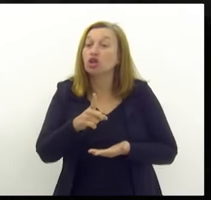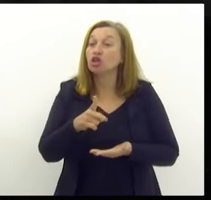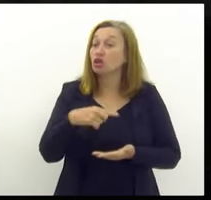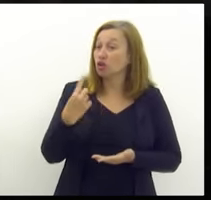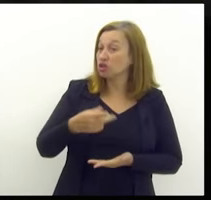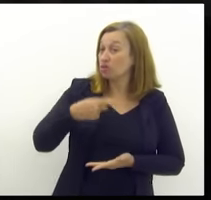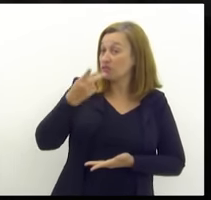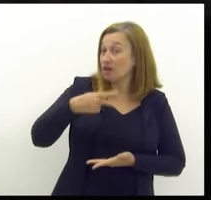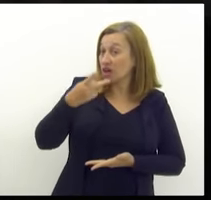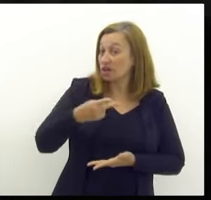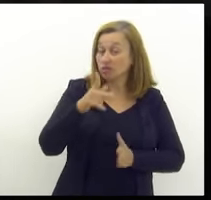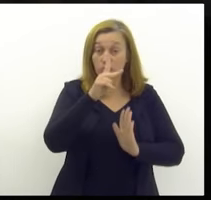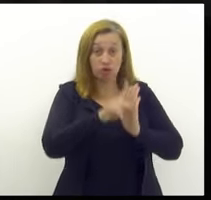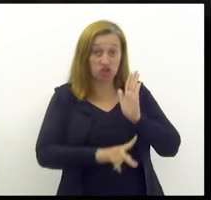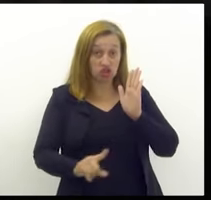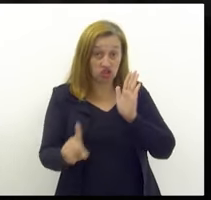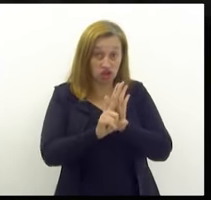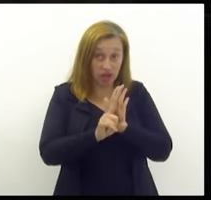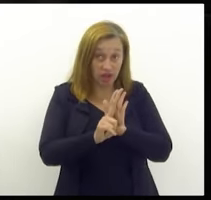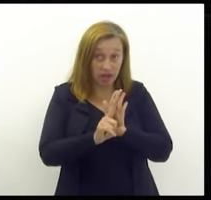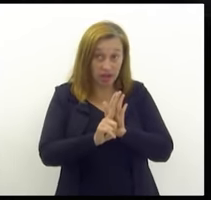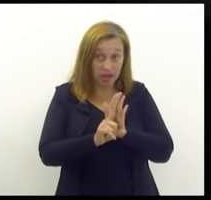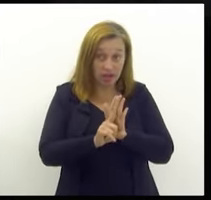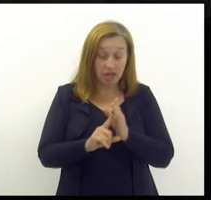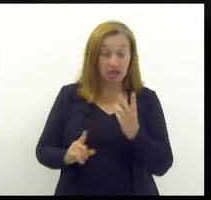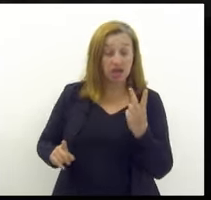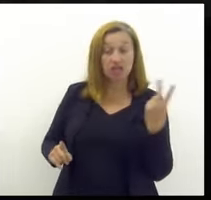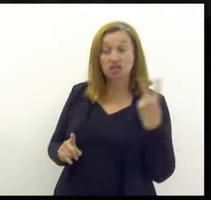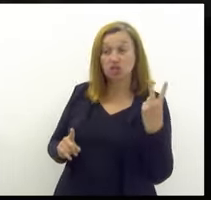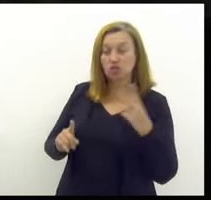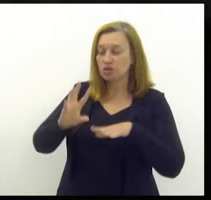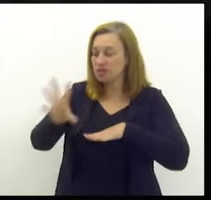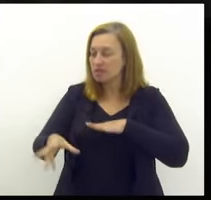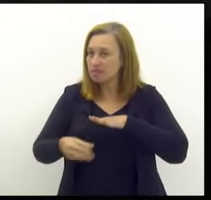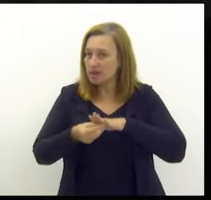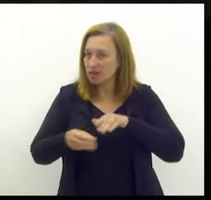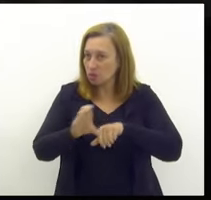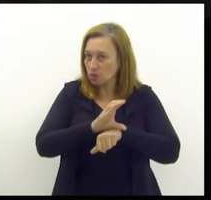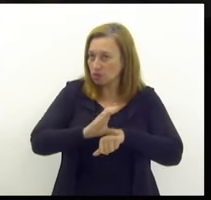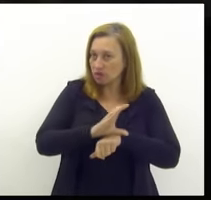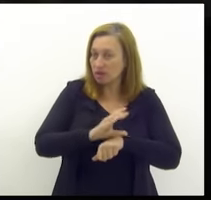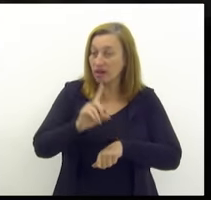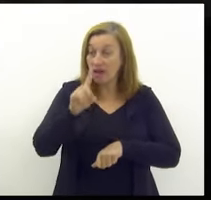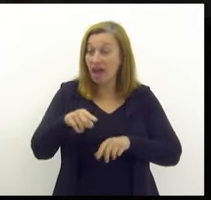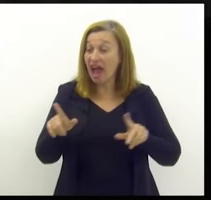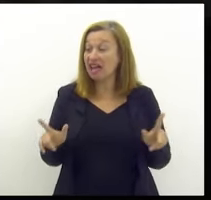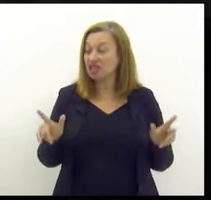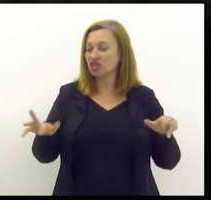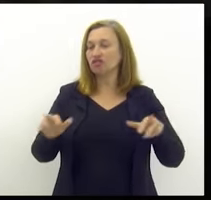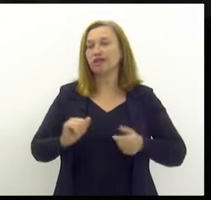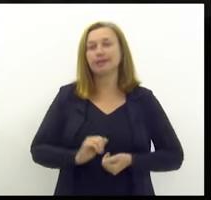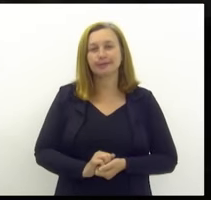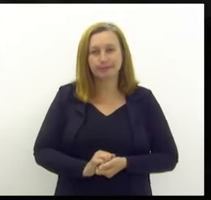essas esses projetos de leis E essas emendas constitucionais é a